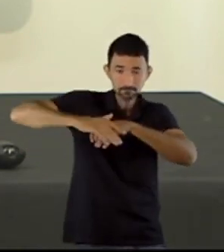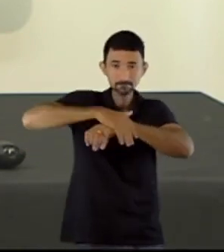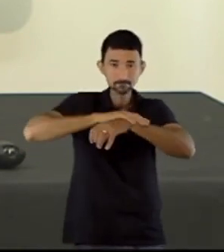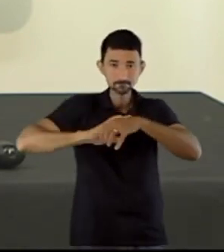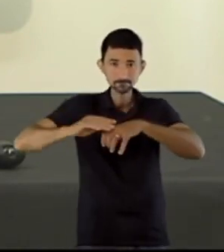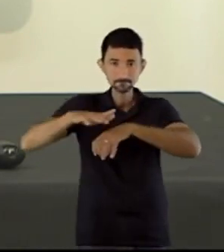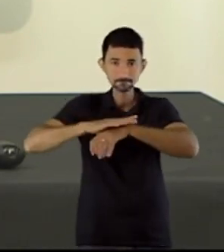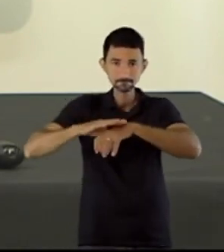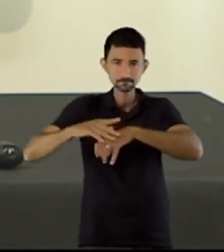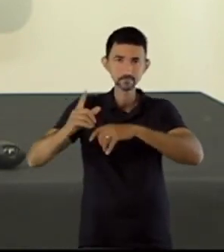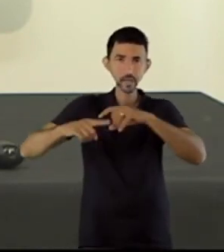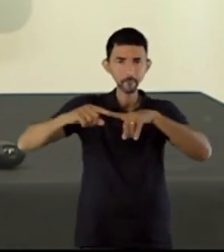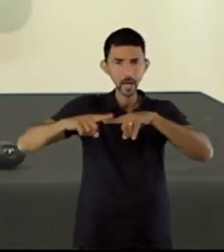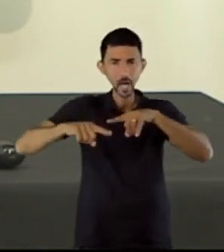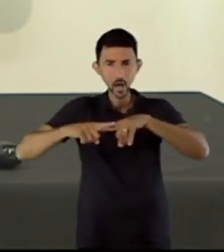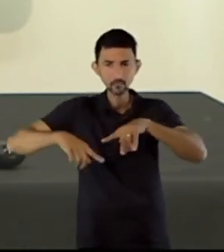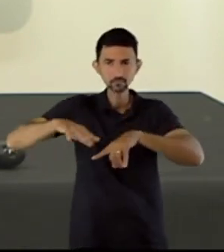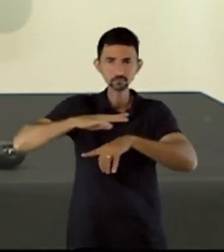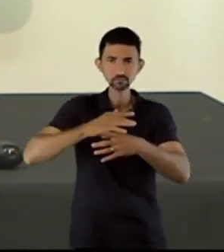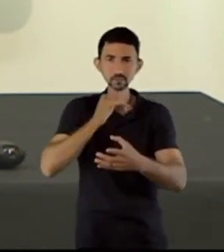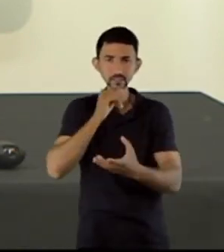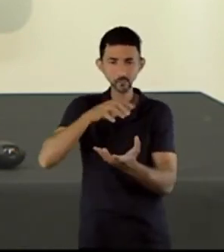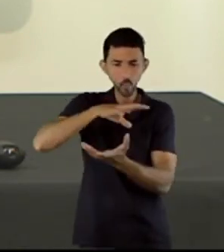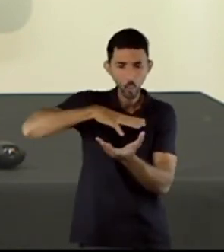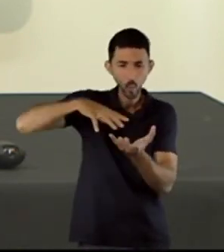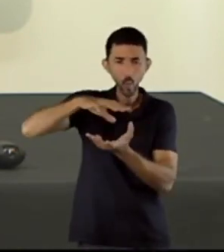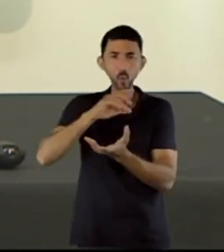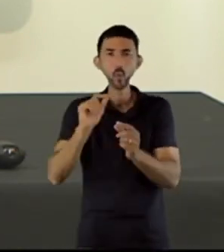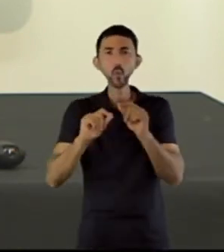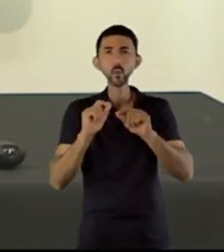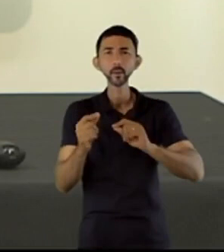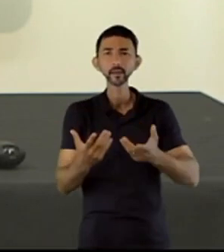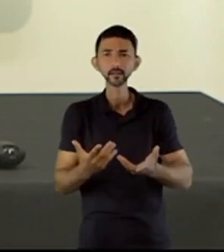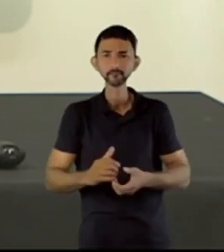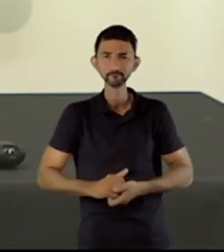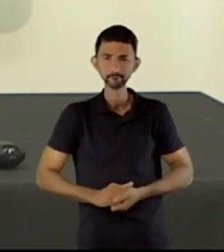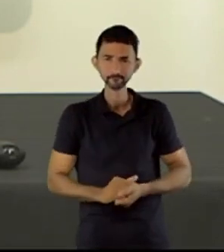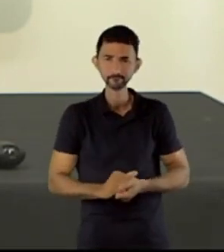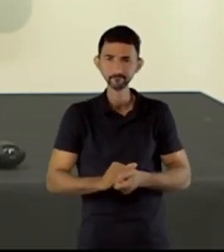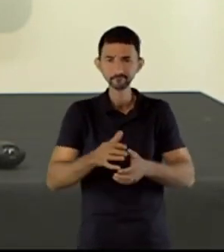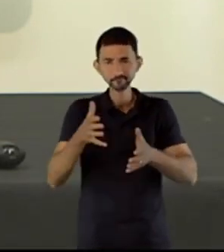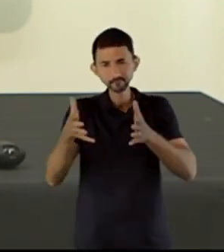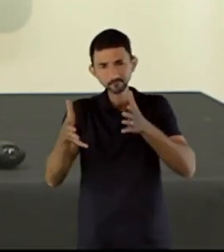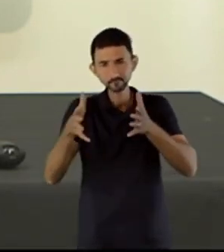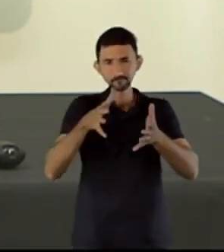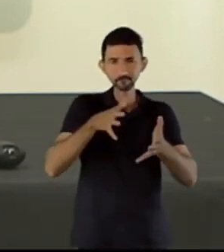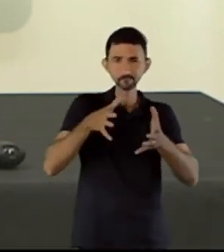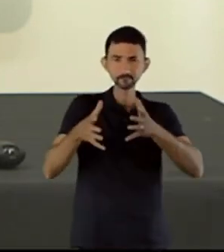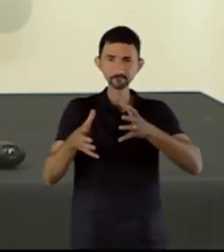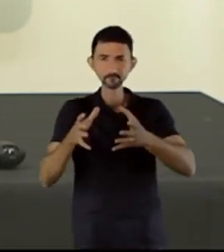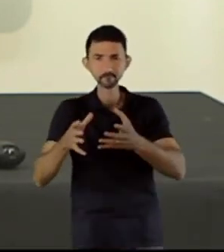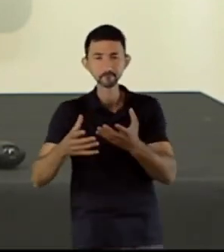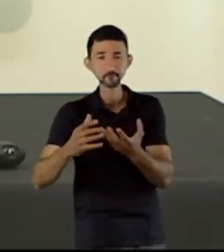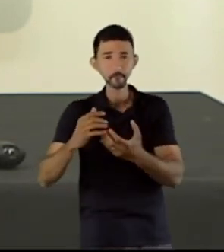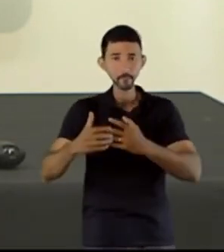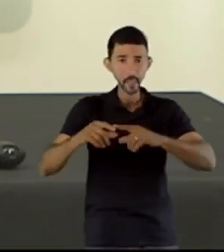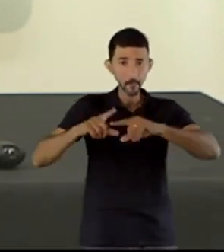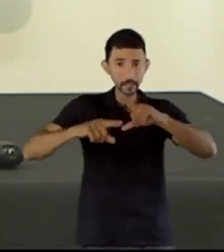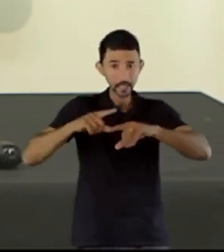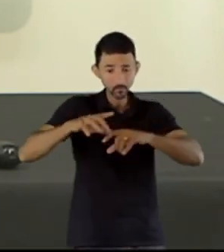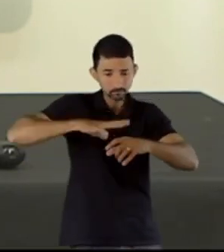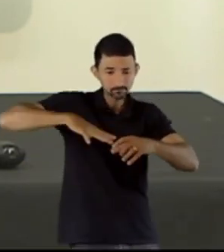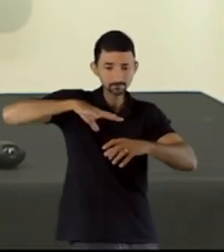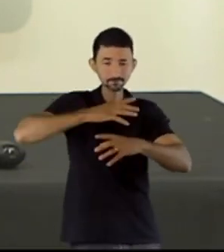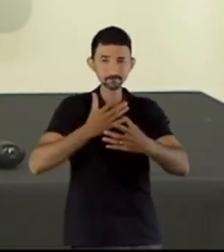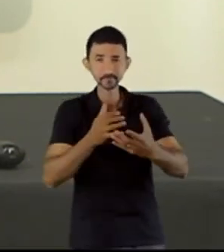os elementos que estavam ali o compondo, eram instáveis, eram bastante instáveis. Então,